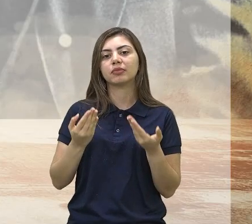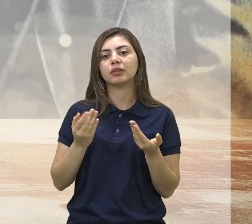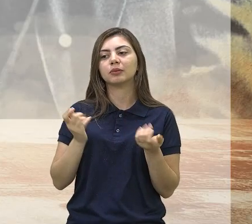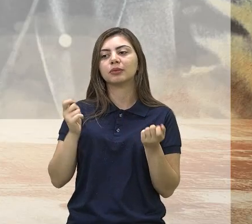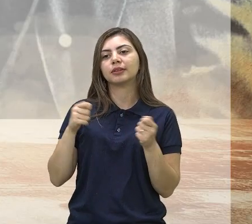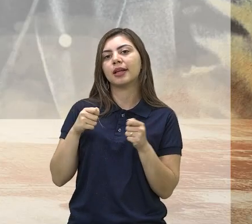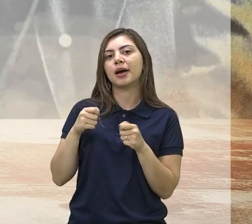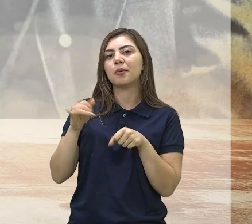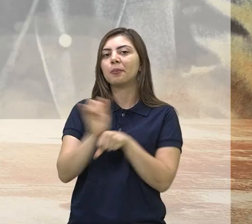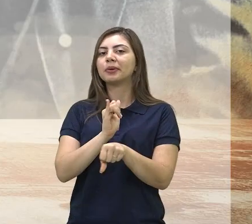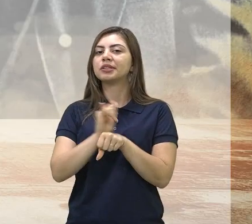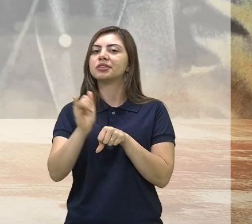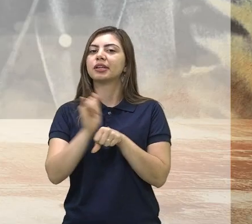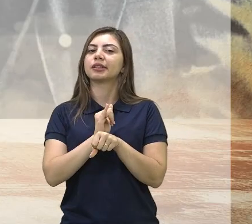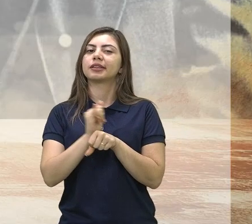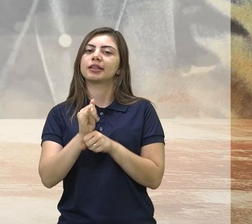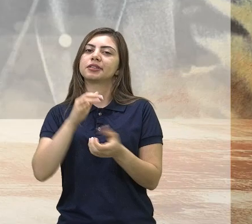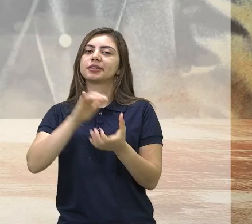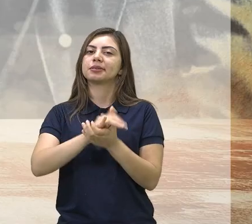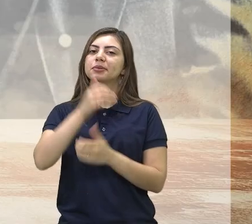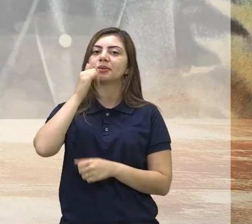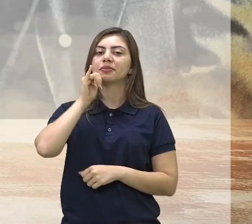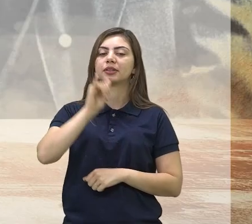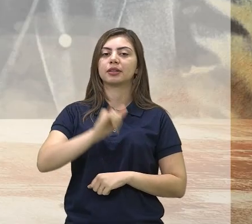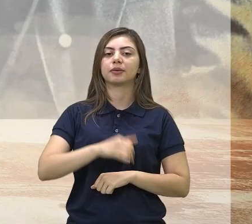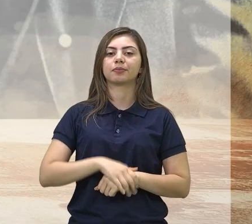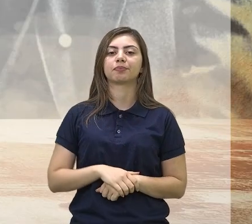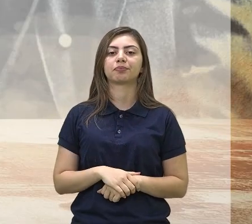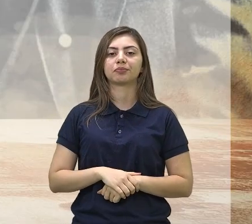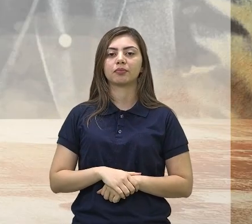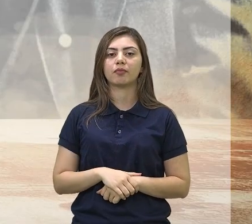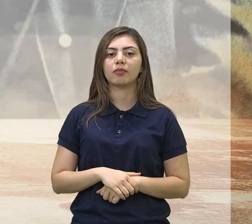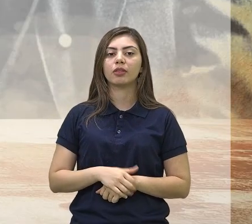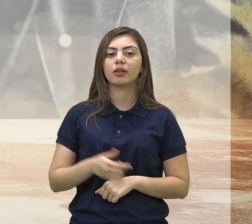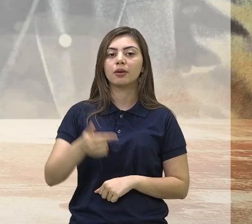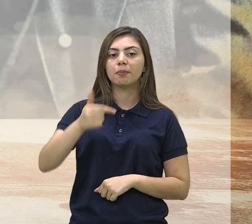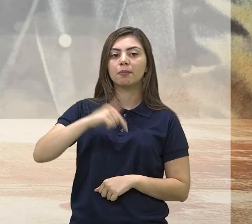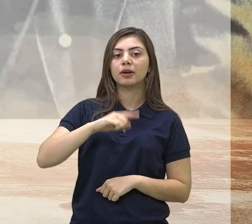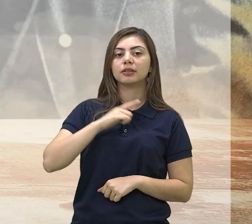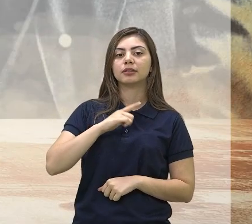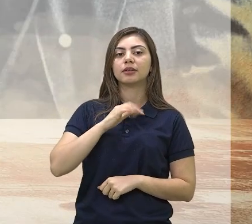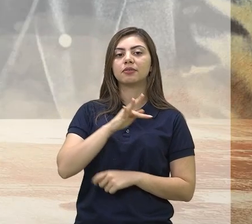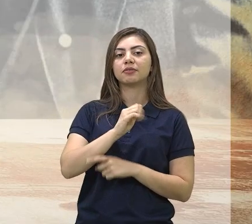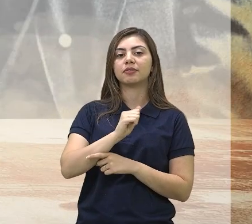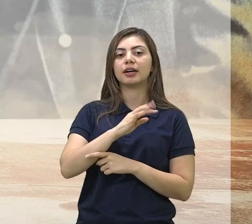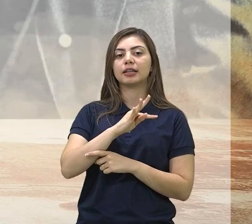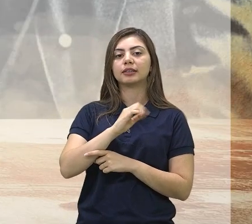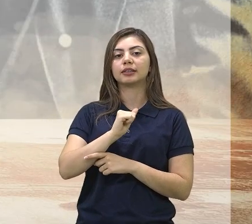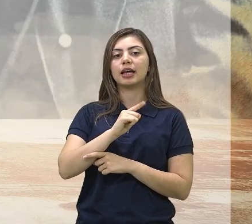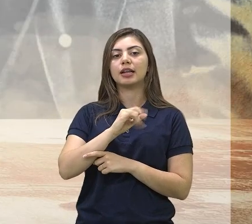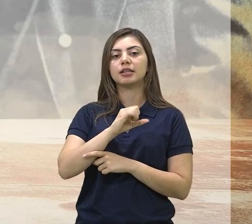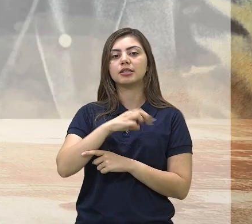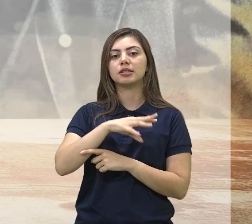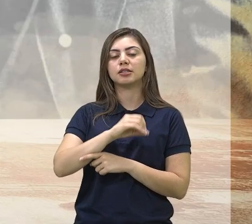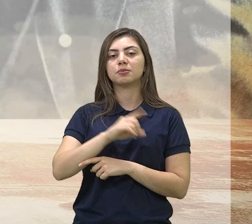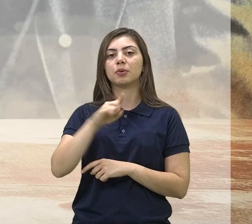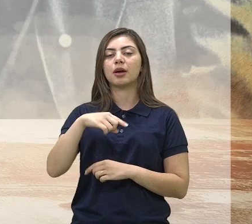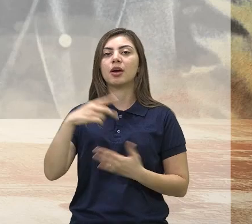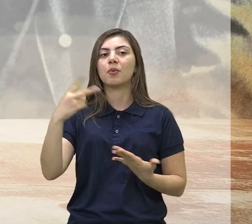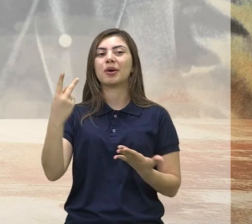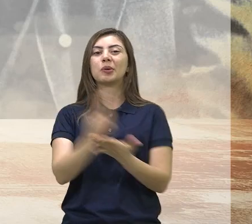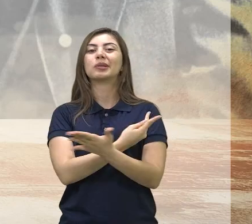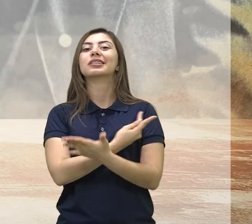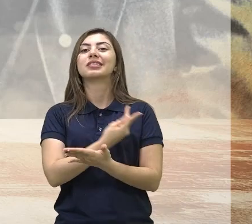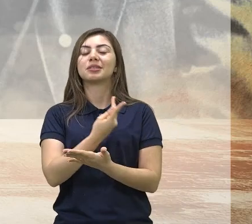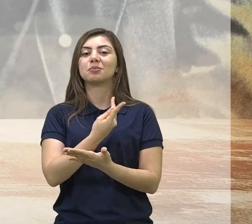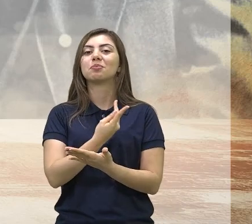contornar essa situação, né? Nós temos também o fatalismo e destinos trágicos, como a gente viu, né? Eles foram separados,